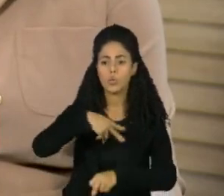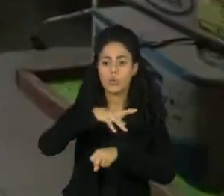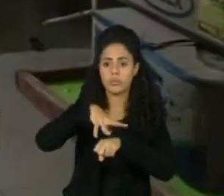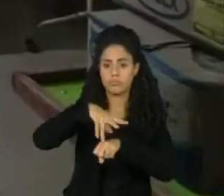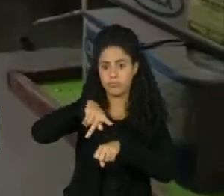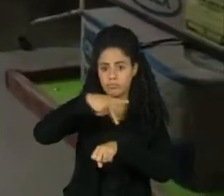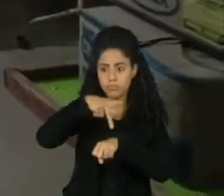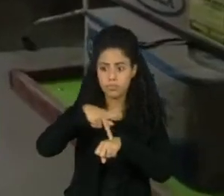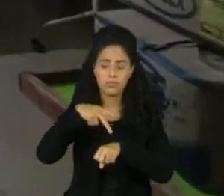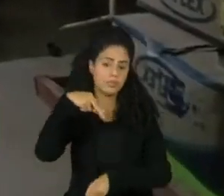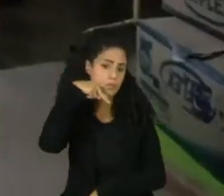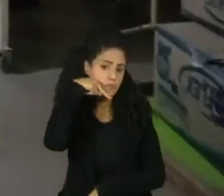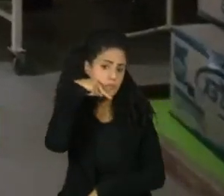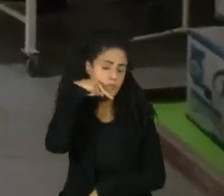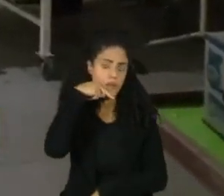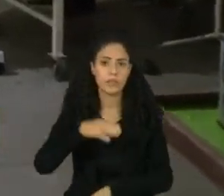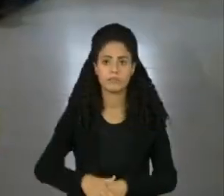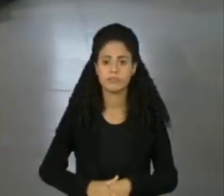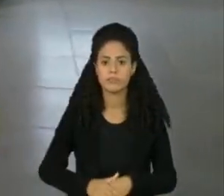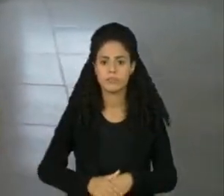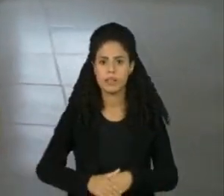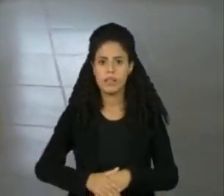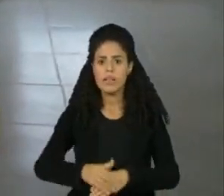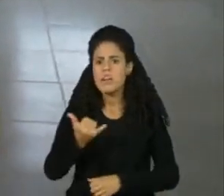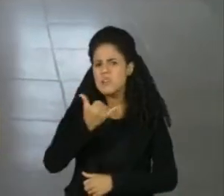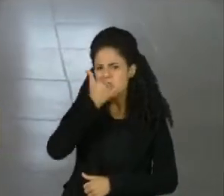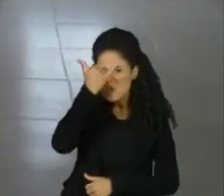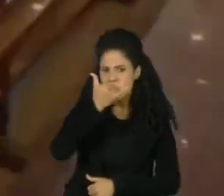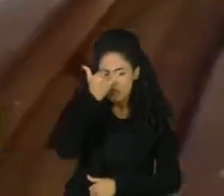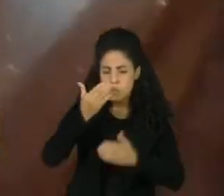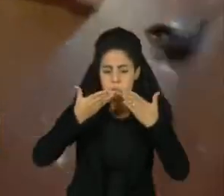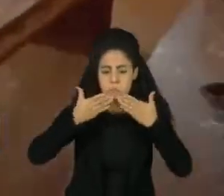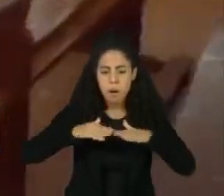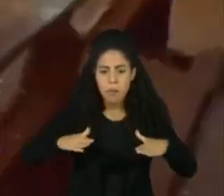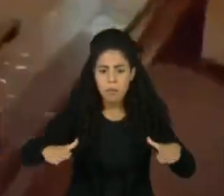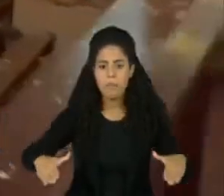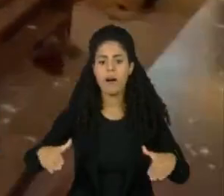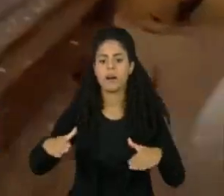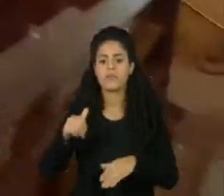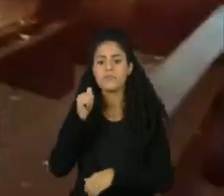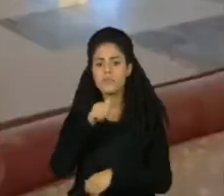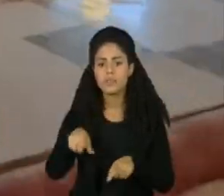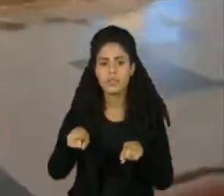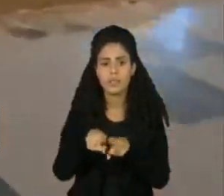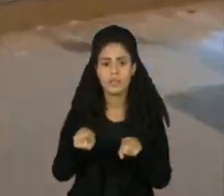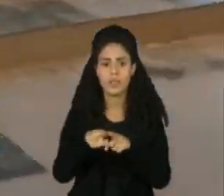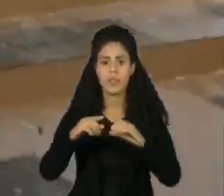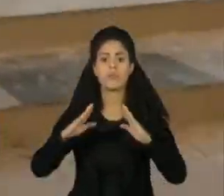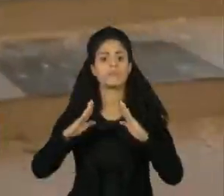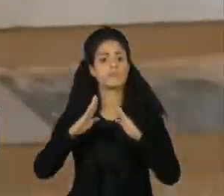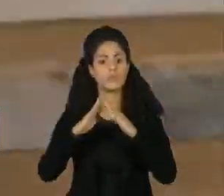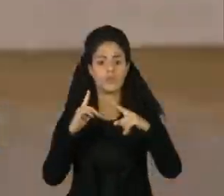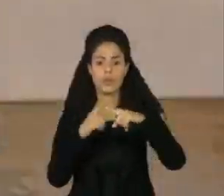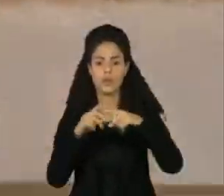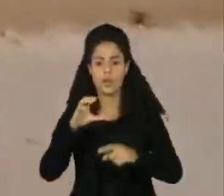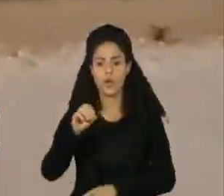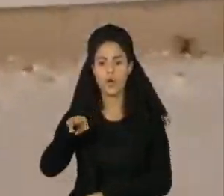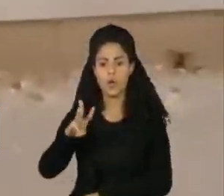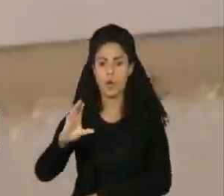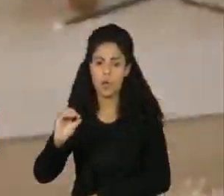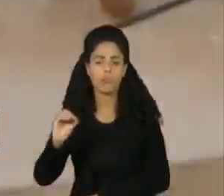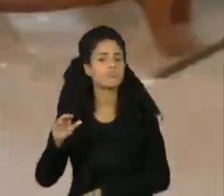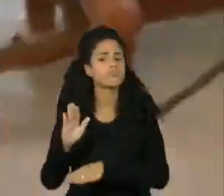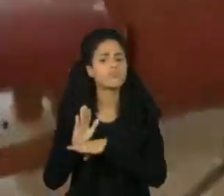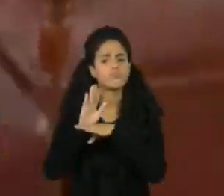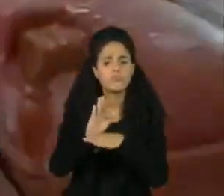Nigéria. As vítimas são crianças e famílias. Foi durante uma missa na igreja de São Francisco, na cidade de Owo, onde até